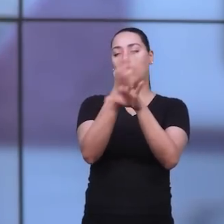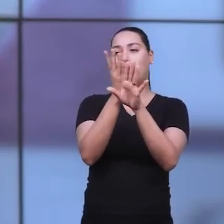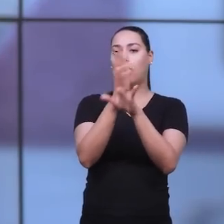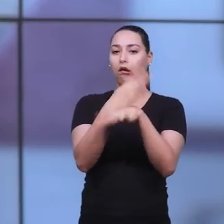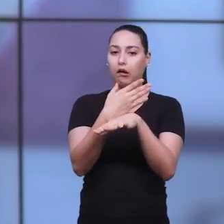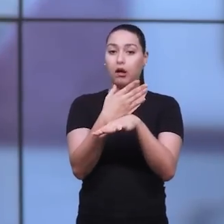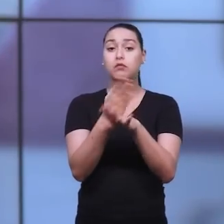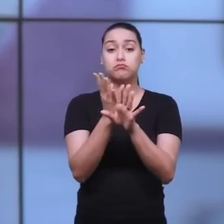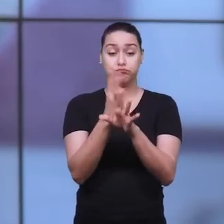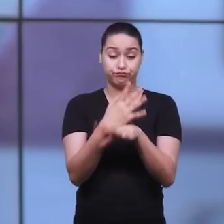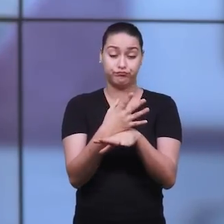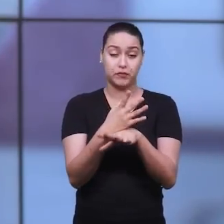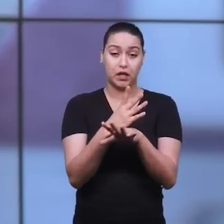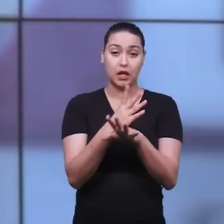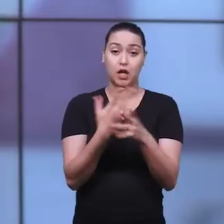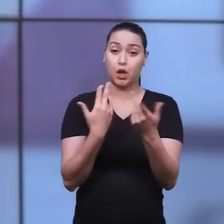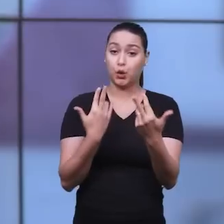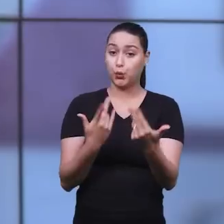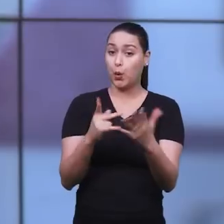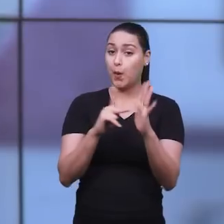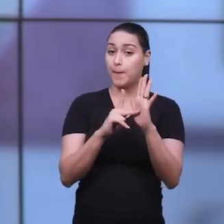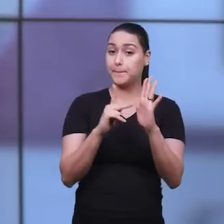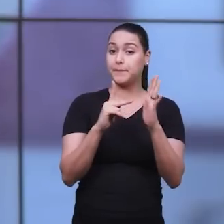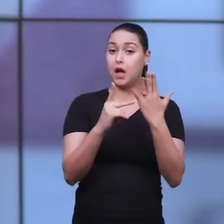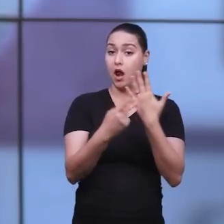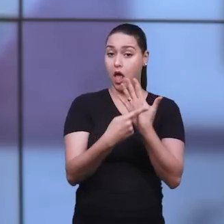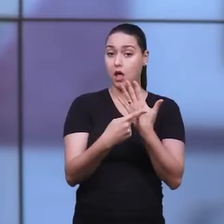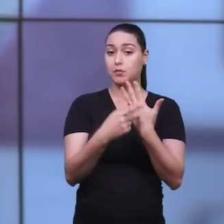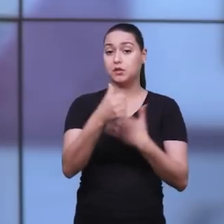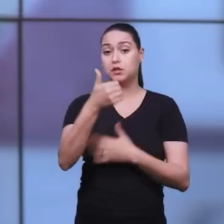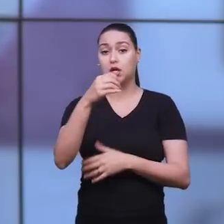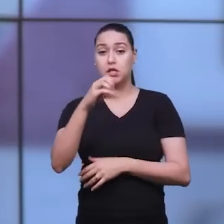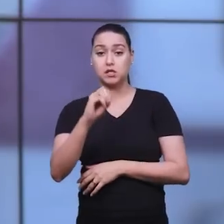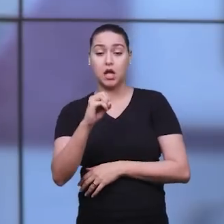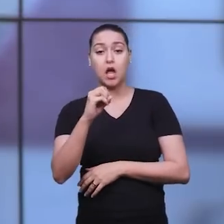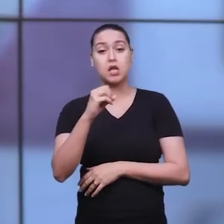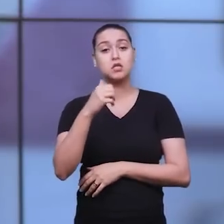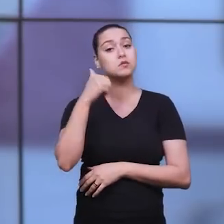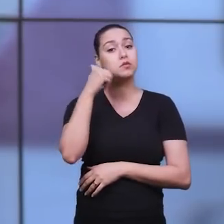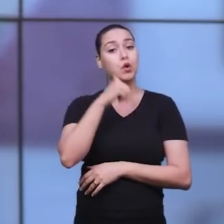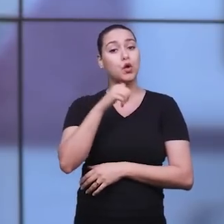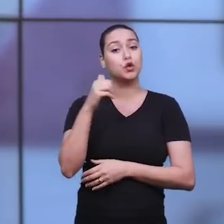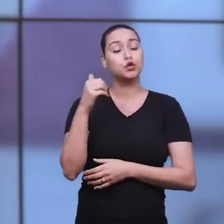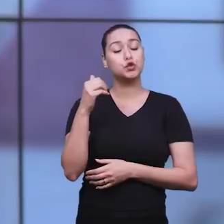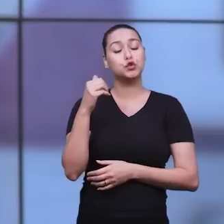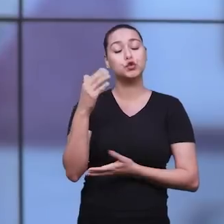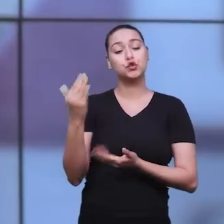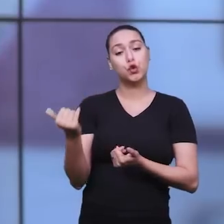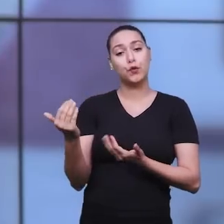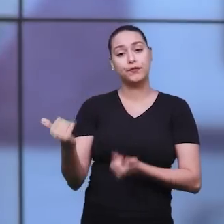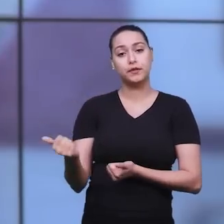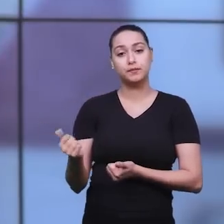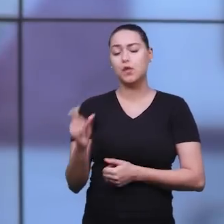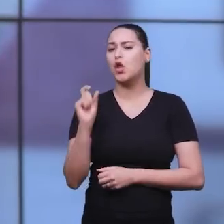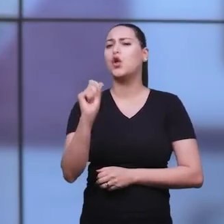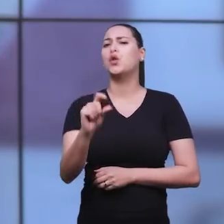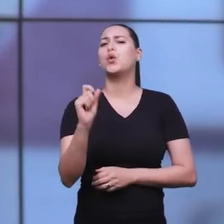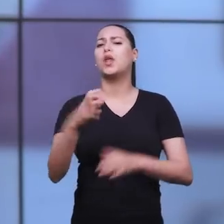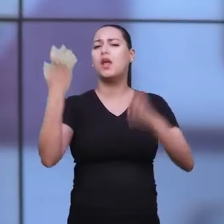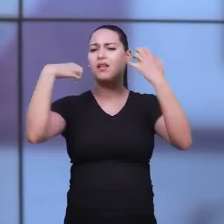como anunciado na parábola das 10 virgens. E o que Esther nos